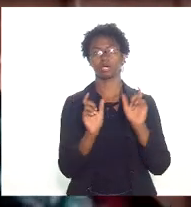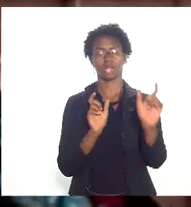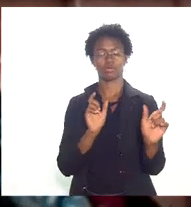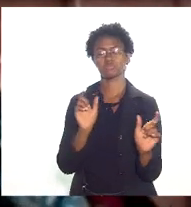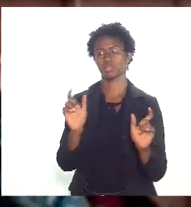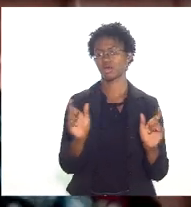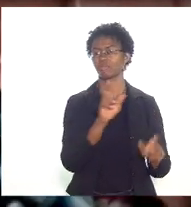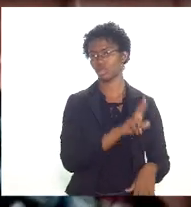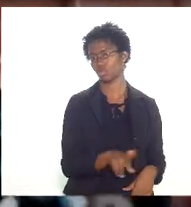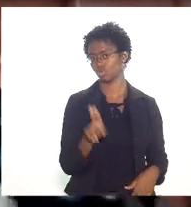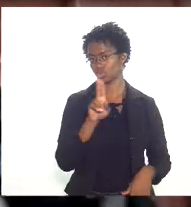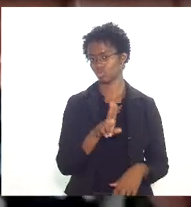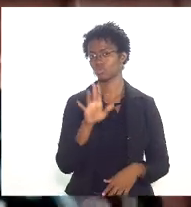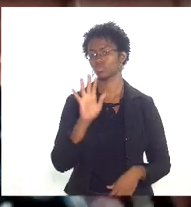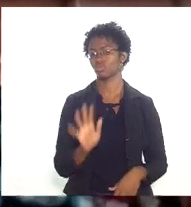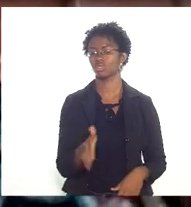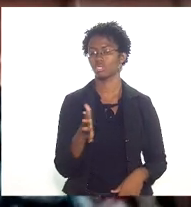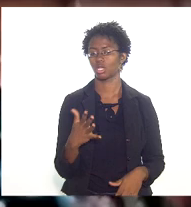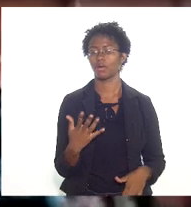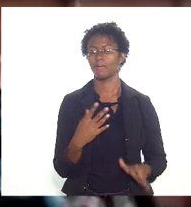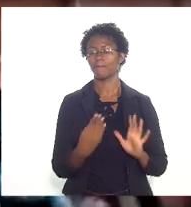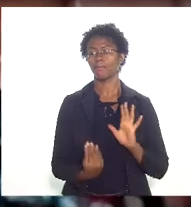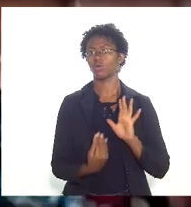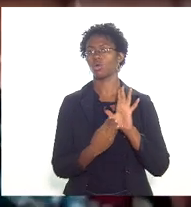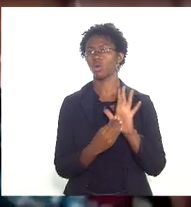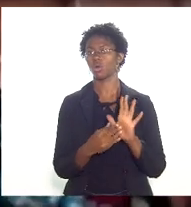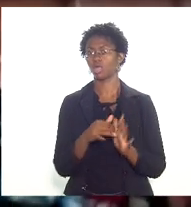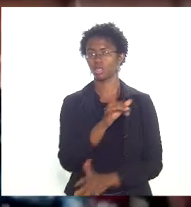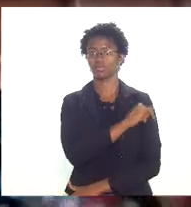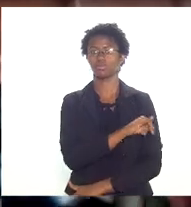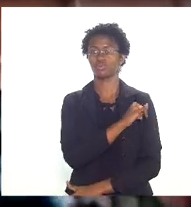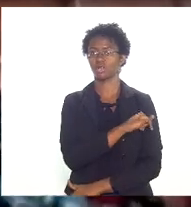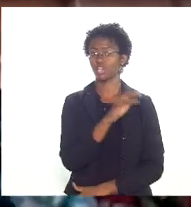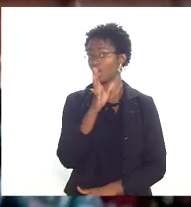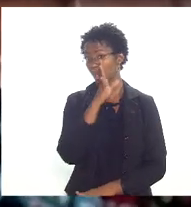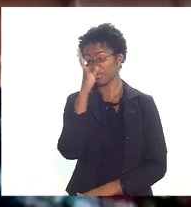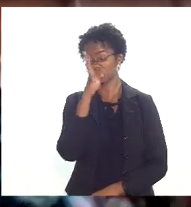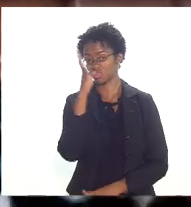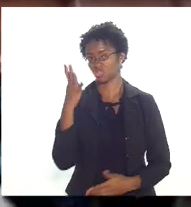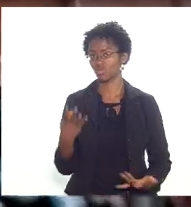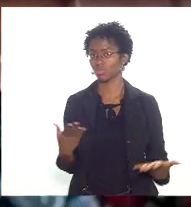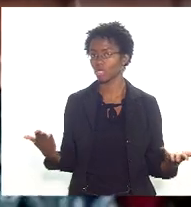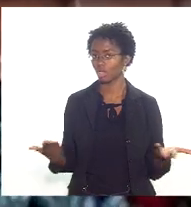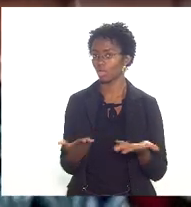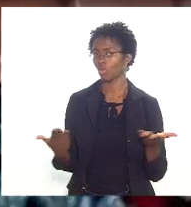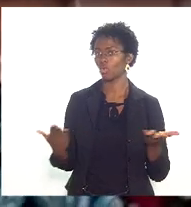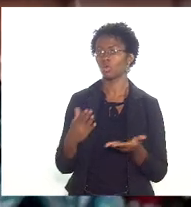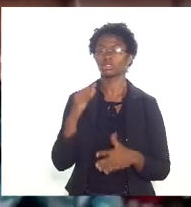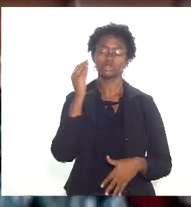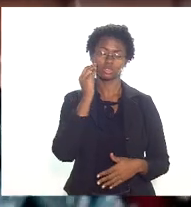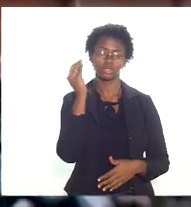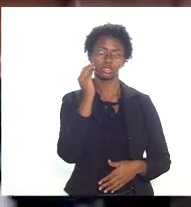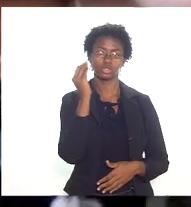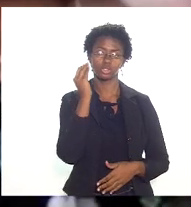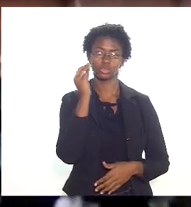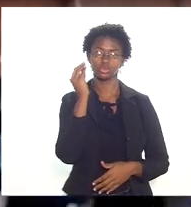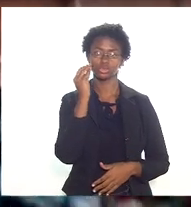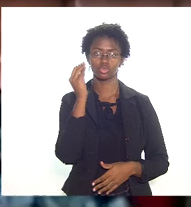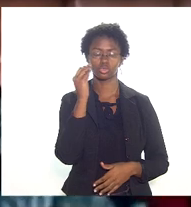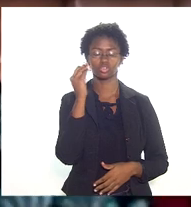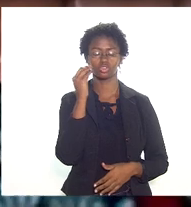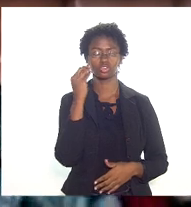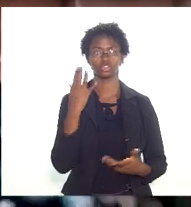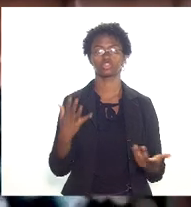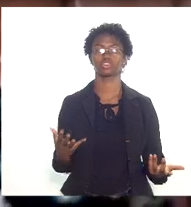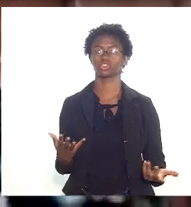eufemismos que são usados colocando o Rio de Janeiro um lugar absurdo e agora na tentativa de